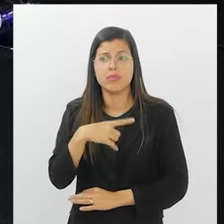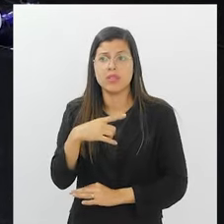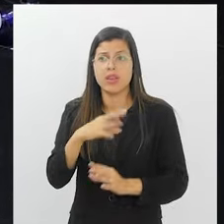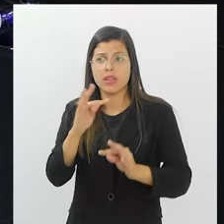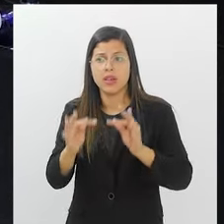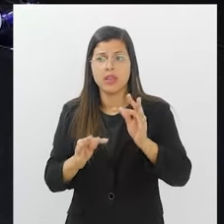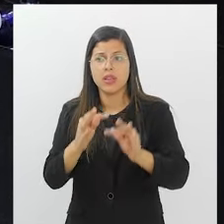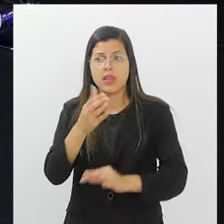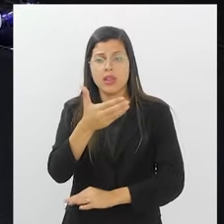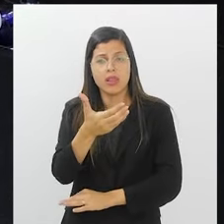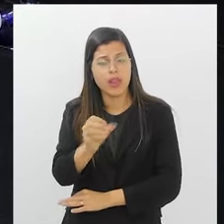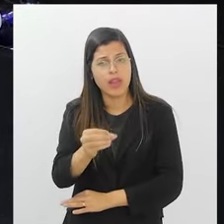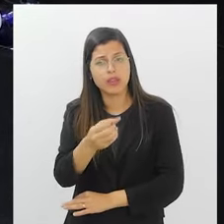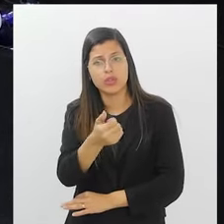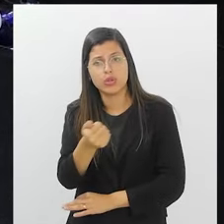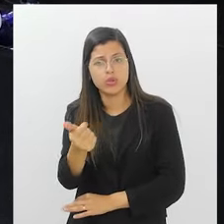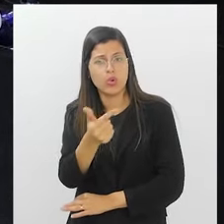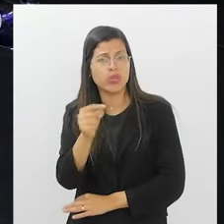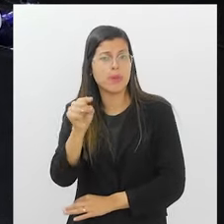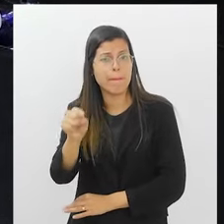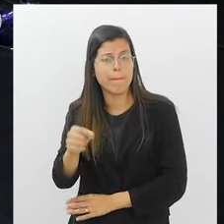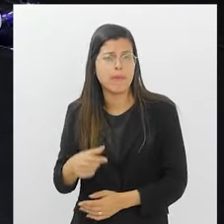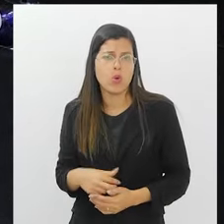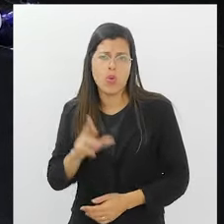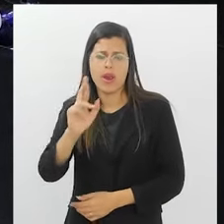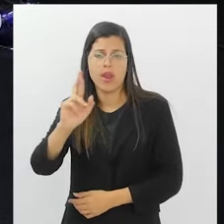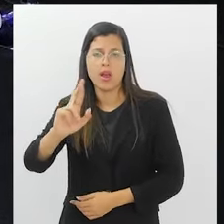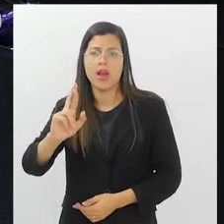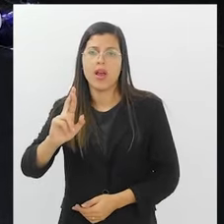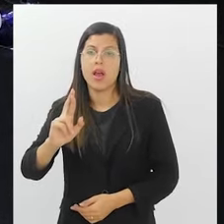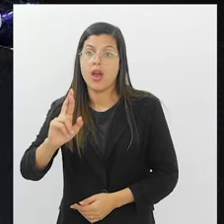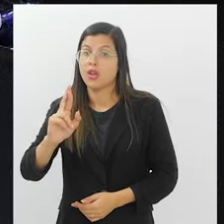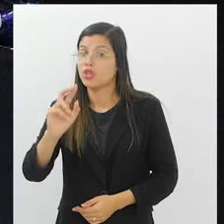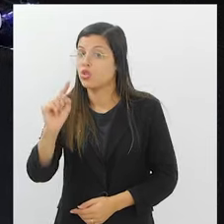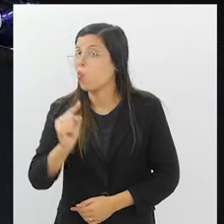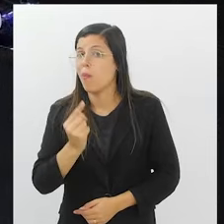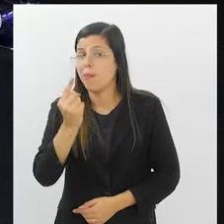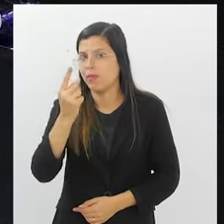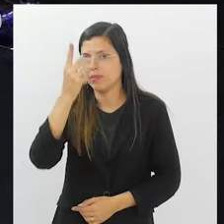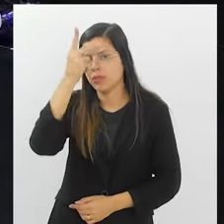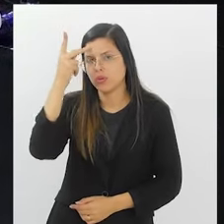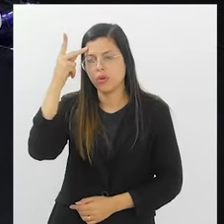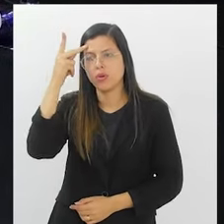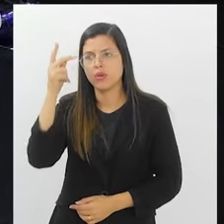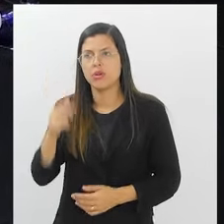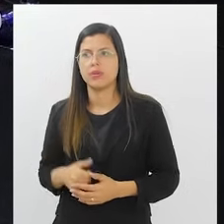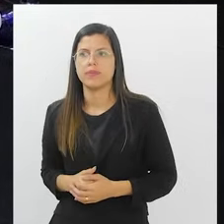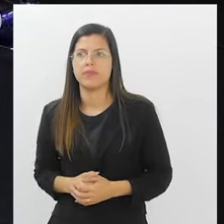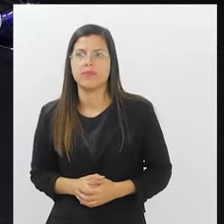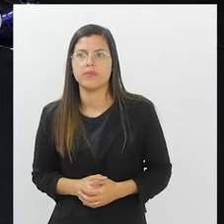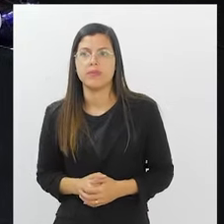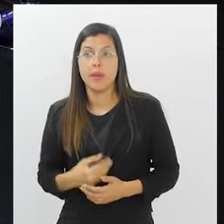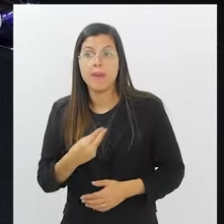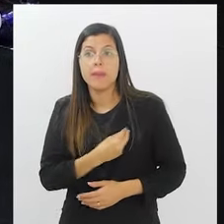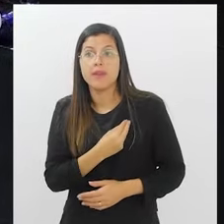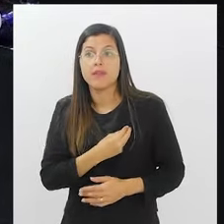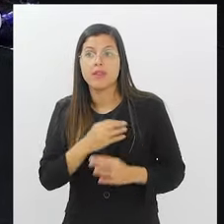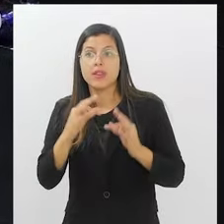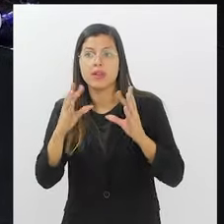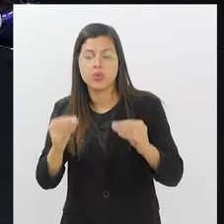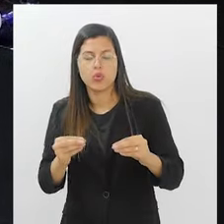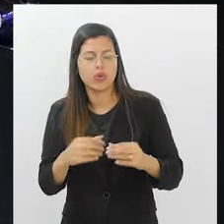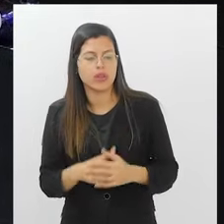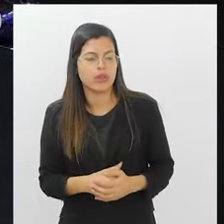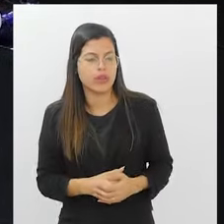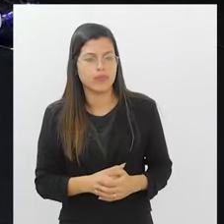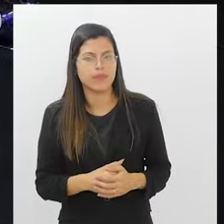que custa 10, 12 mil reais de tratamento, né? De um só paciente, né? E deputado, é para a vida toda. E para a vida toda.